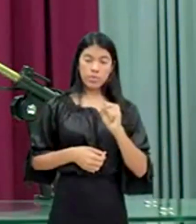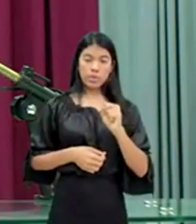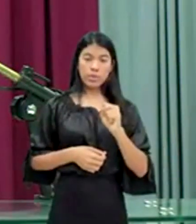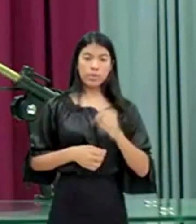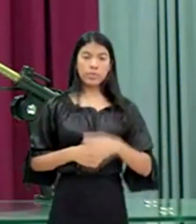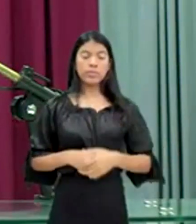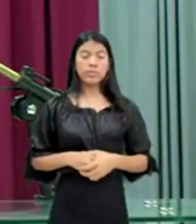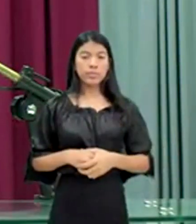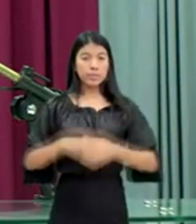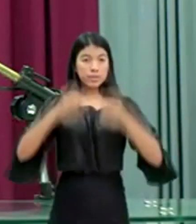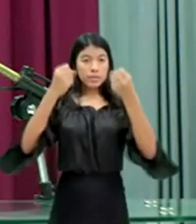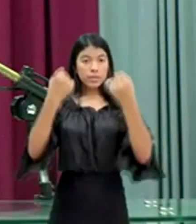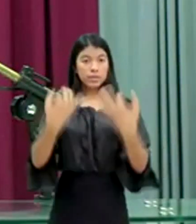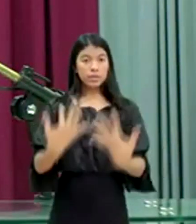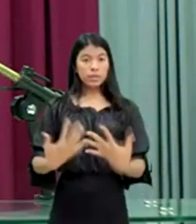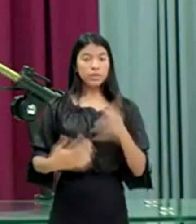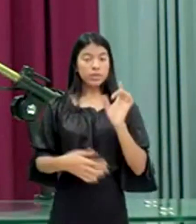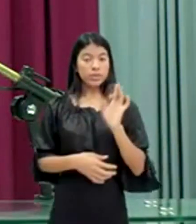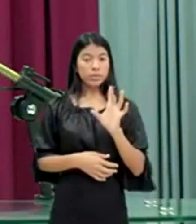só tinha 3 gigantes.